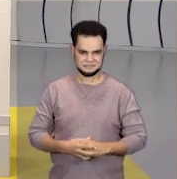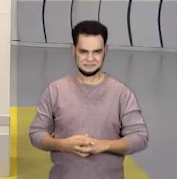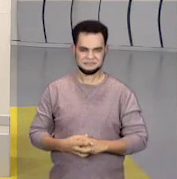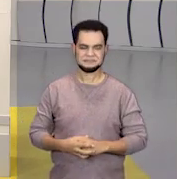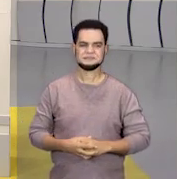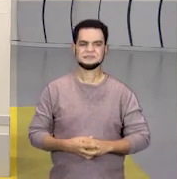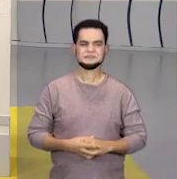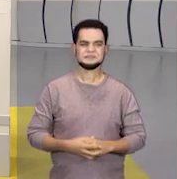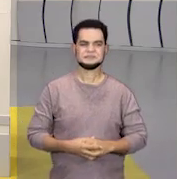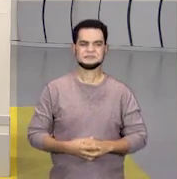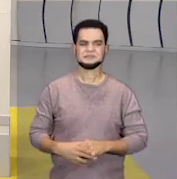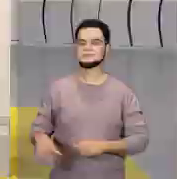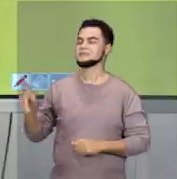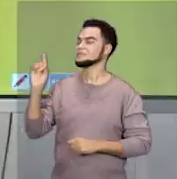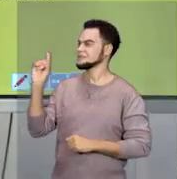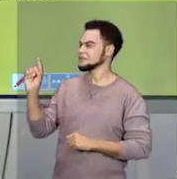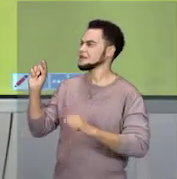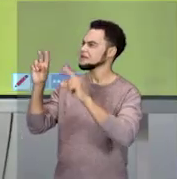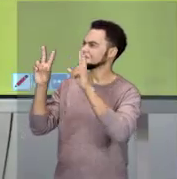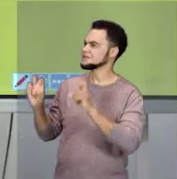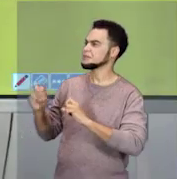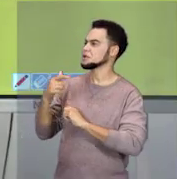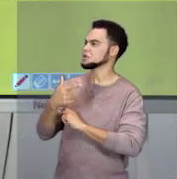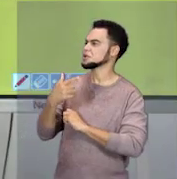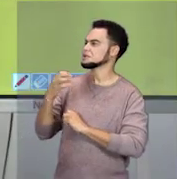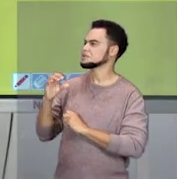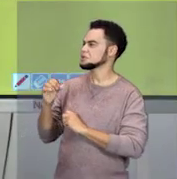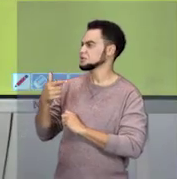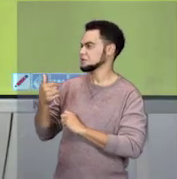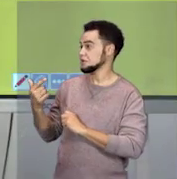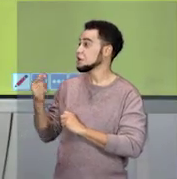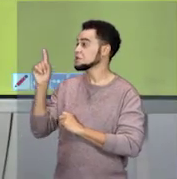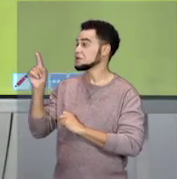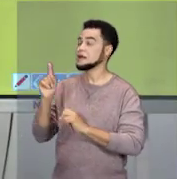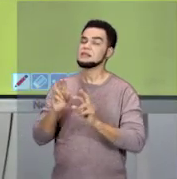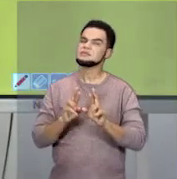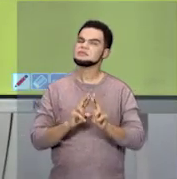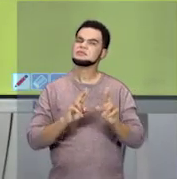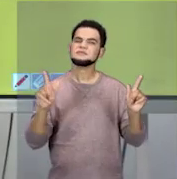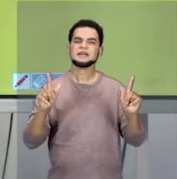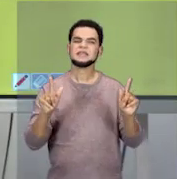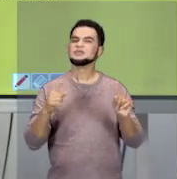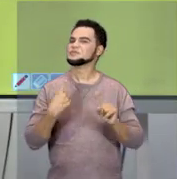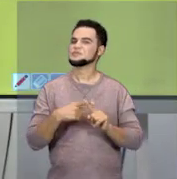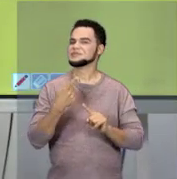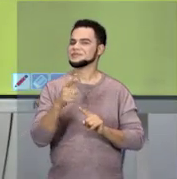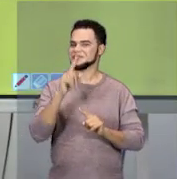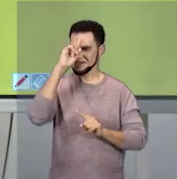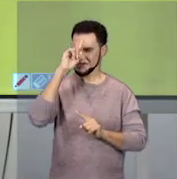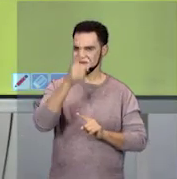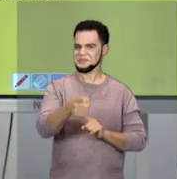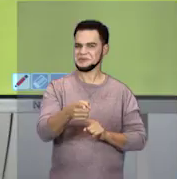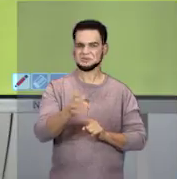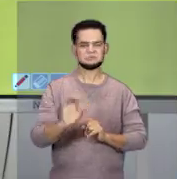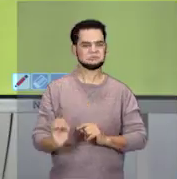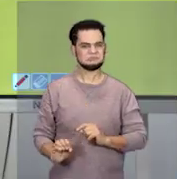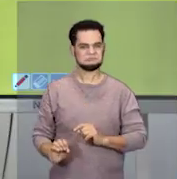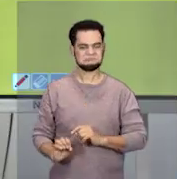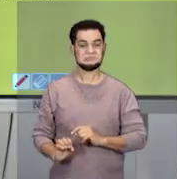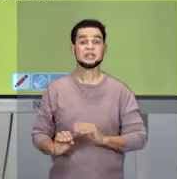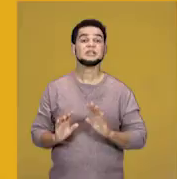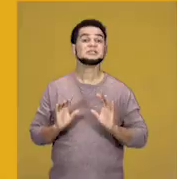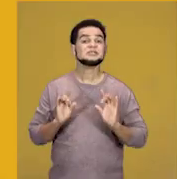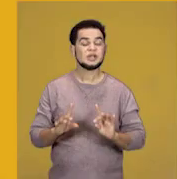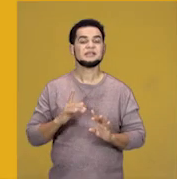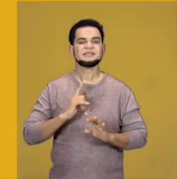Esse tema de 2012, ele tem algo diferente dos outros. Ele não tem comando. Então, eu tenho somente